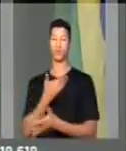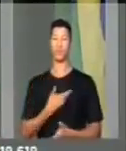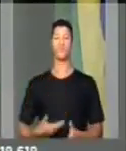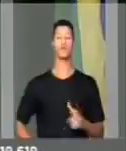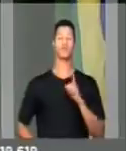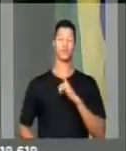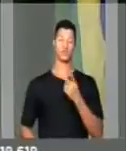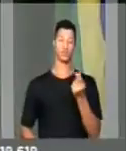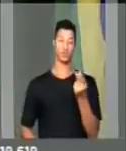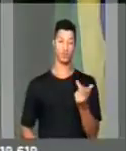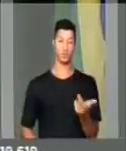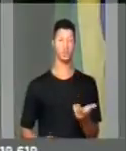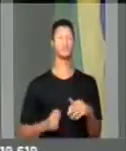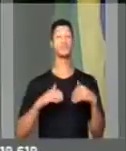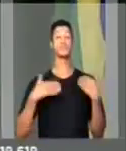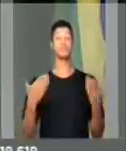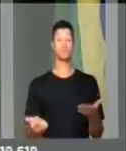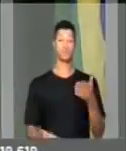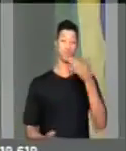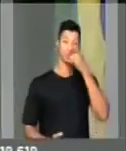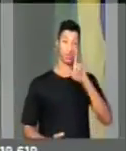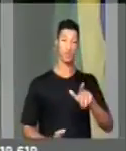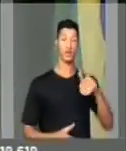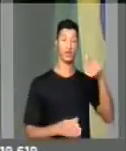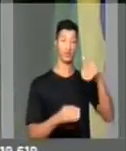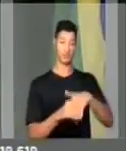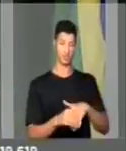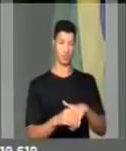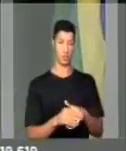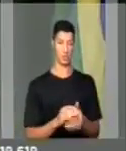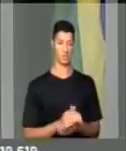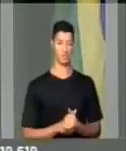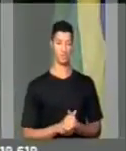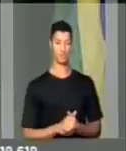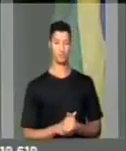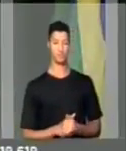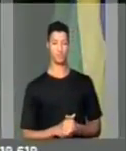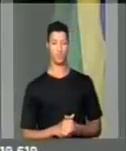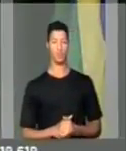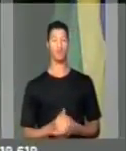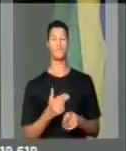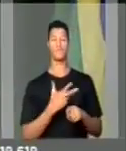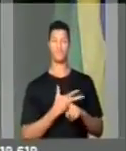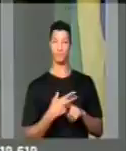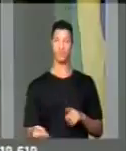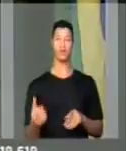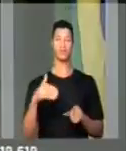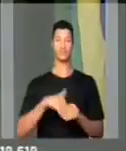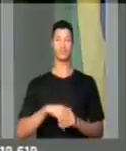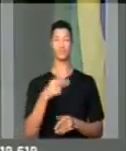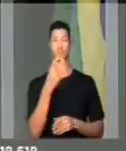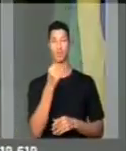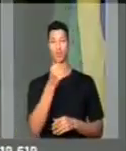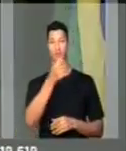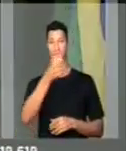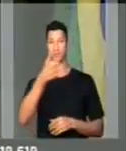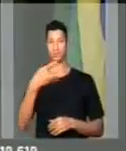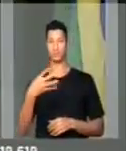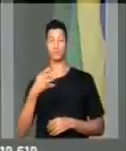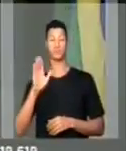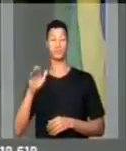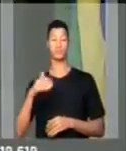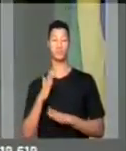dinheiro. E aí ganhar as eleições. Vencer as eleições de 2014.